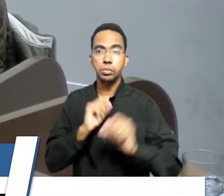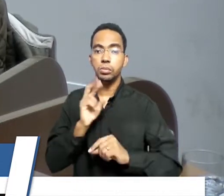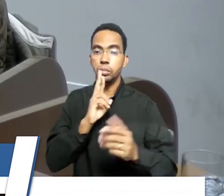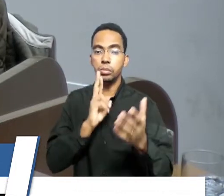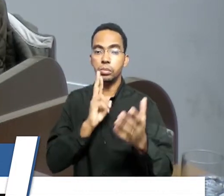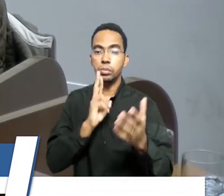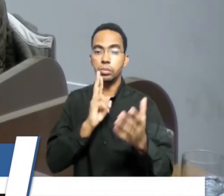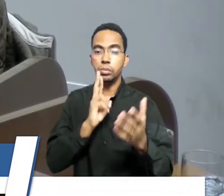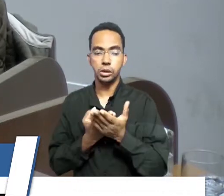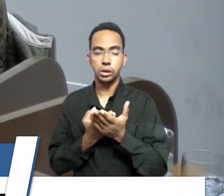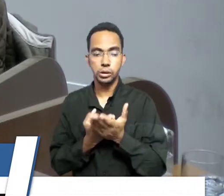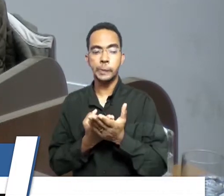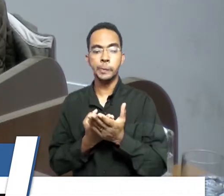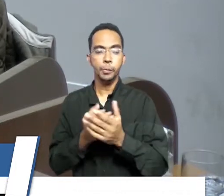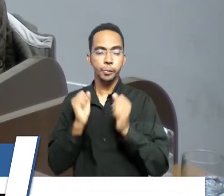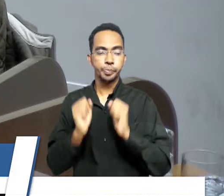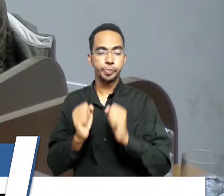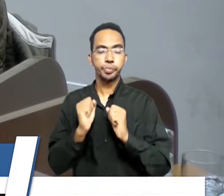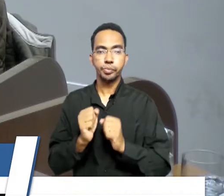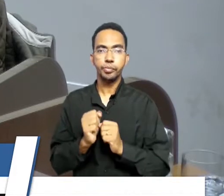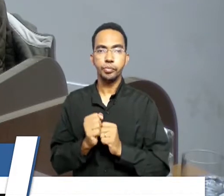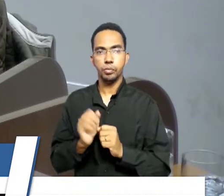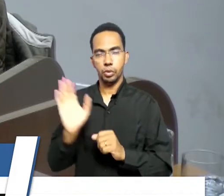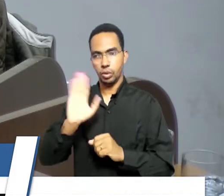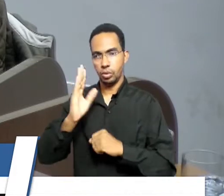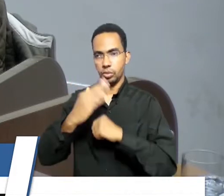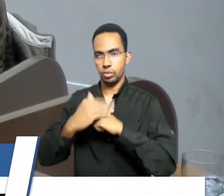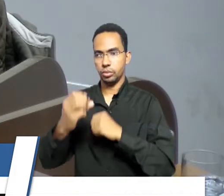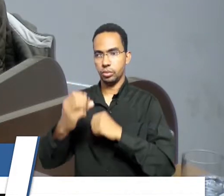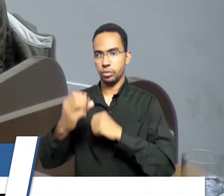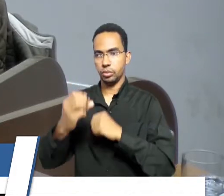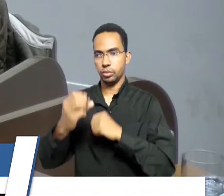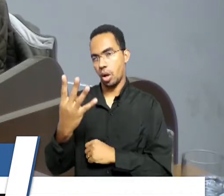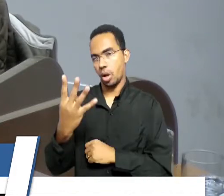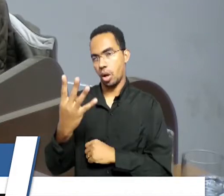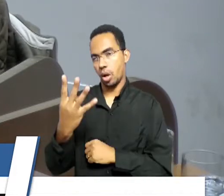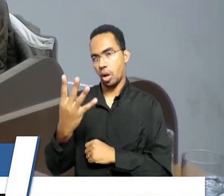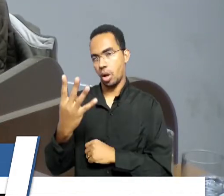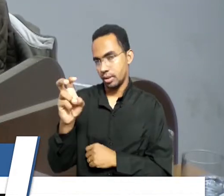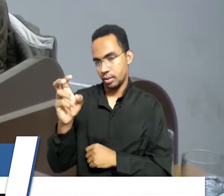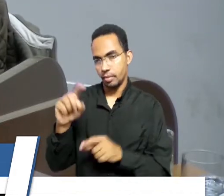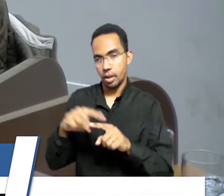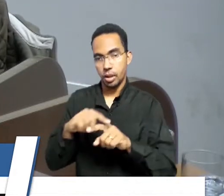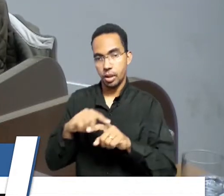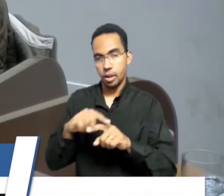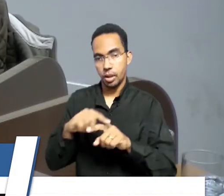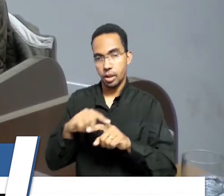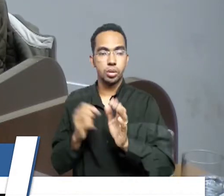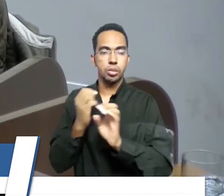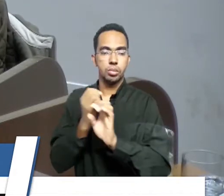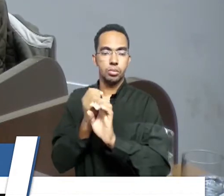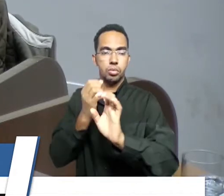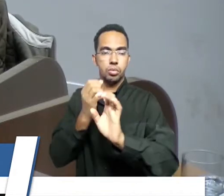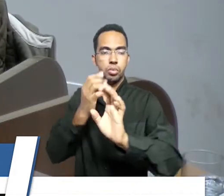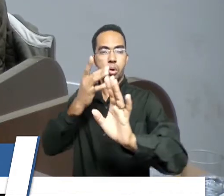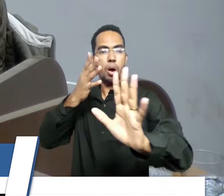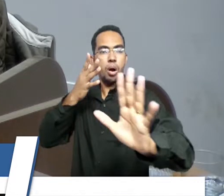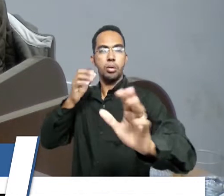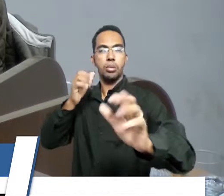que não seja chamado 3, 4, 5, mas todos que estão nessa espera, ansiosos por serem